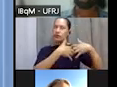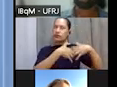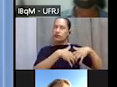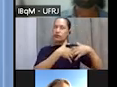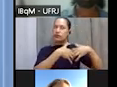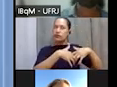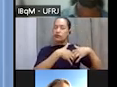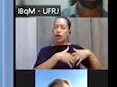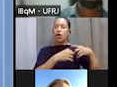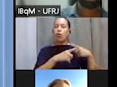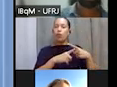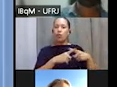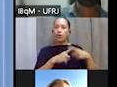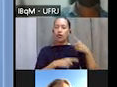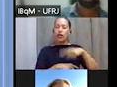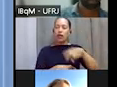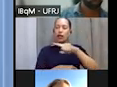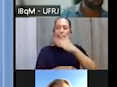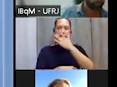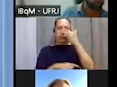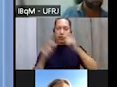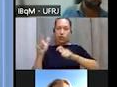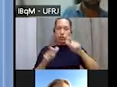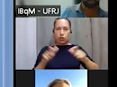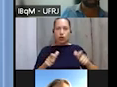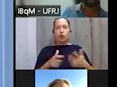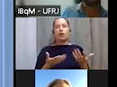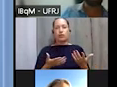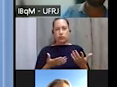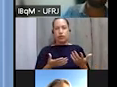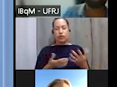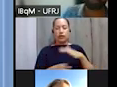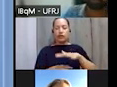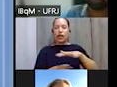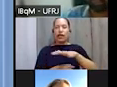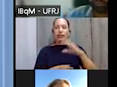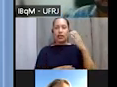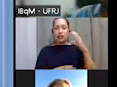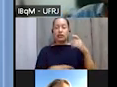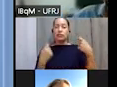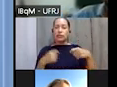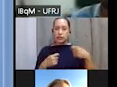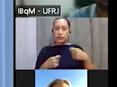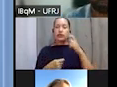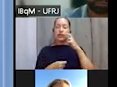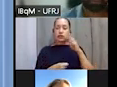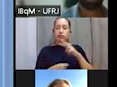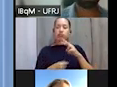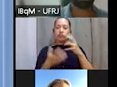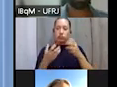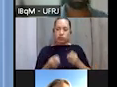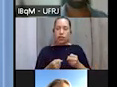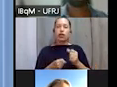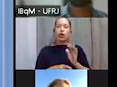dessa população local, fazendeiros, operários, leigos da ciência, tem que ser reconhecida de maneira formal como uma